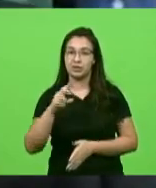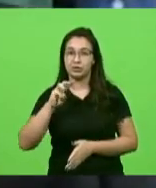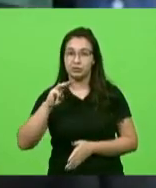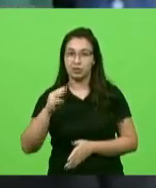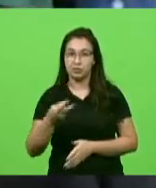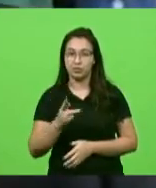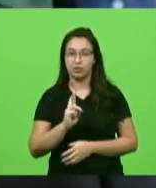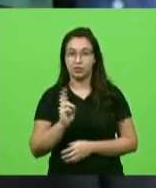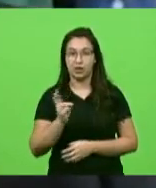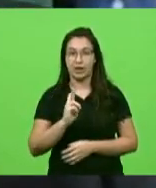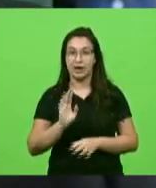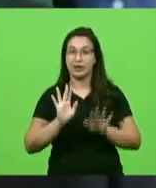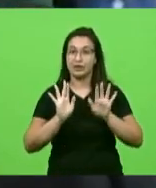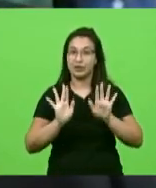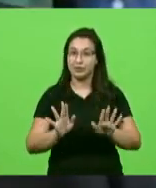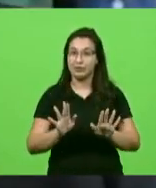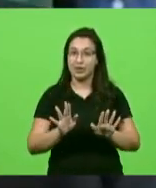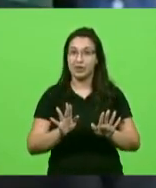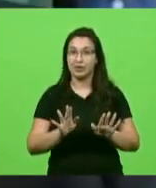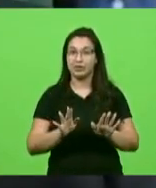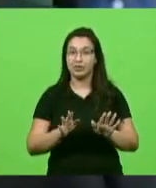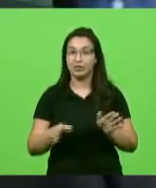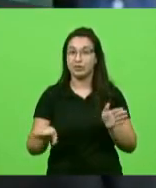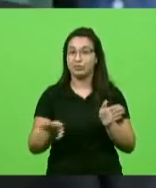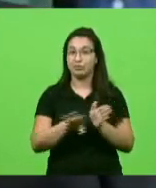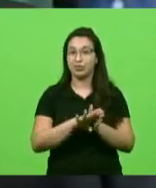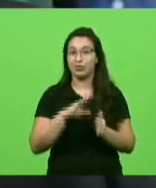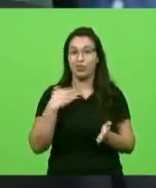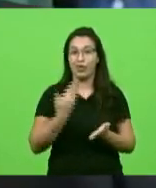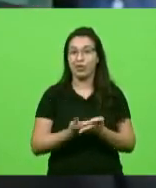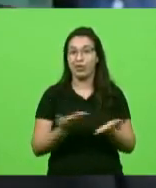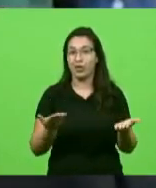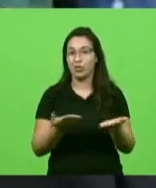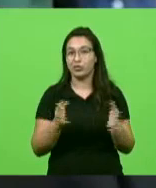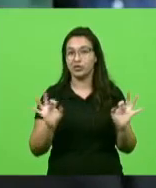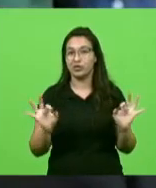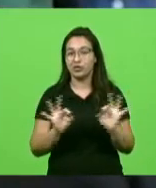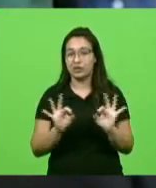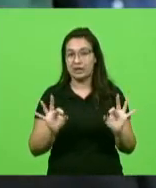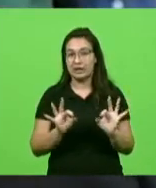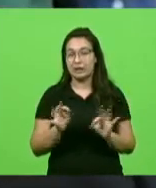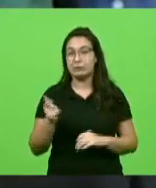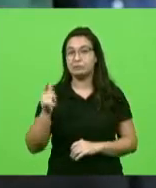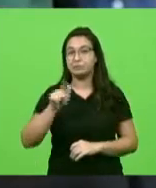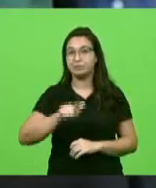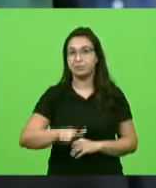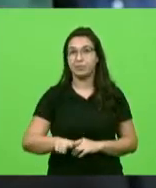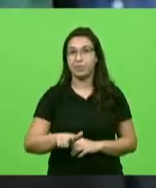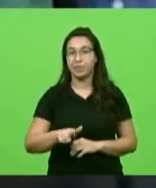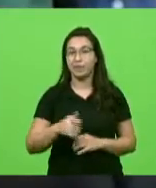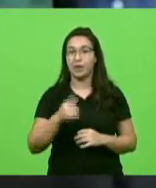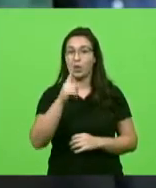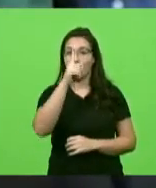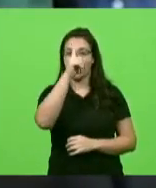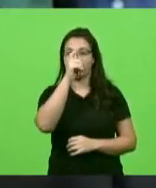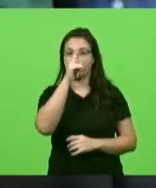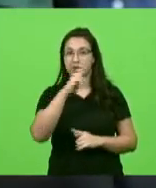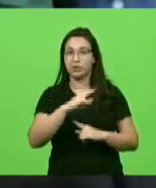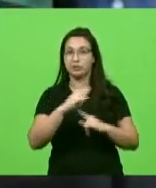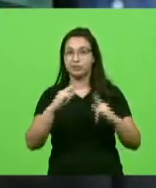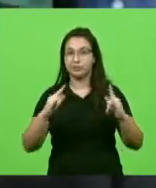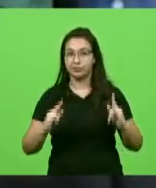mas que infelizmente ainda não podem trás tem como também em razão do hospital de campanha